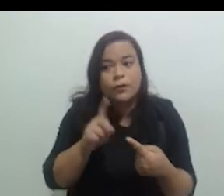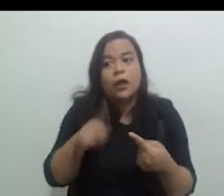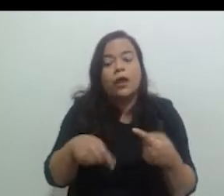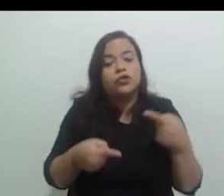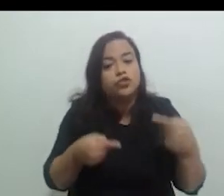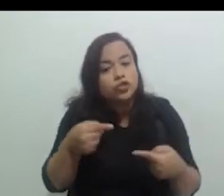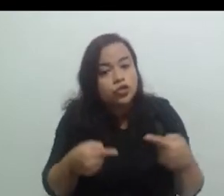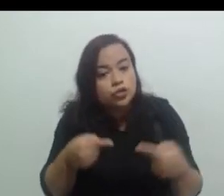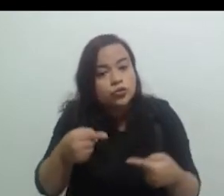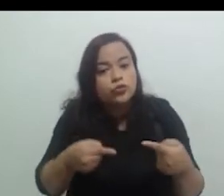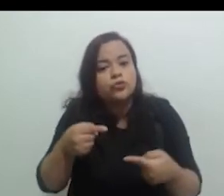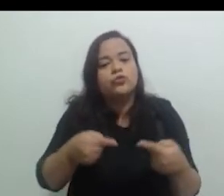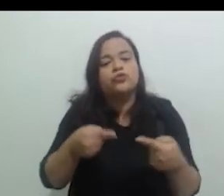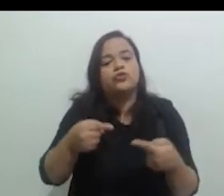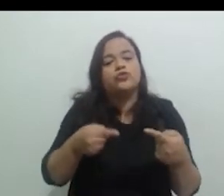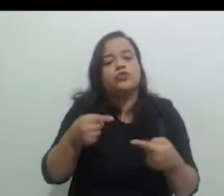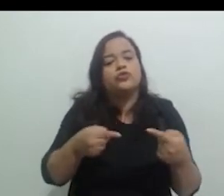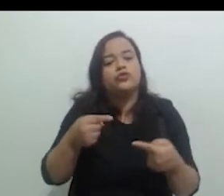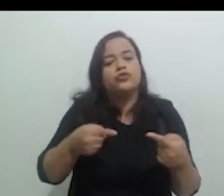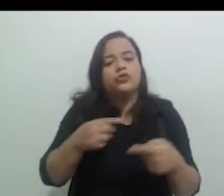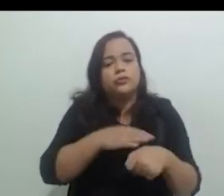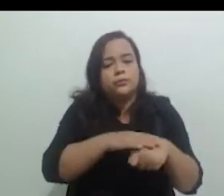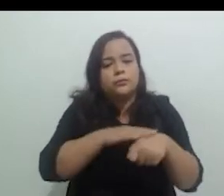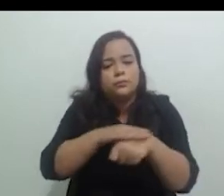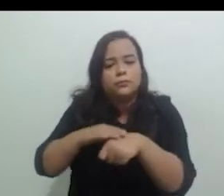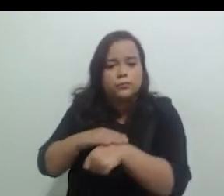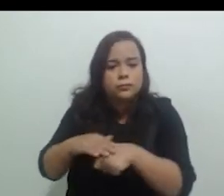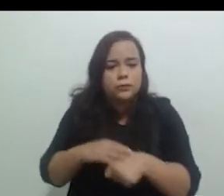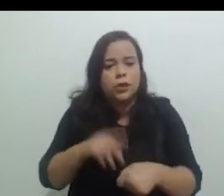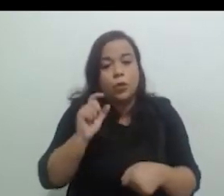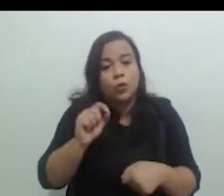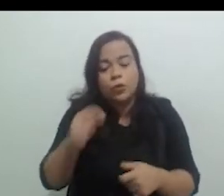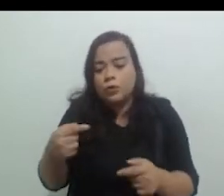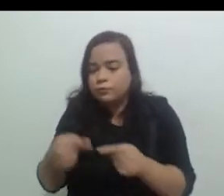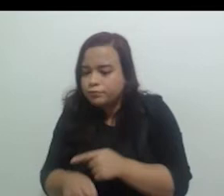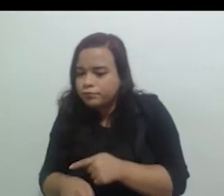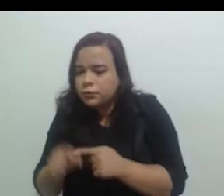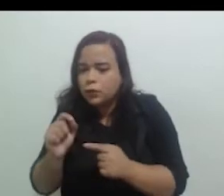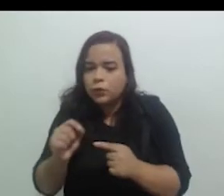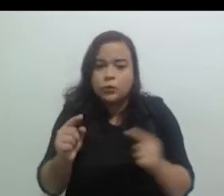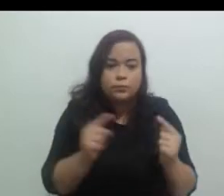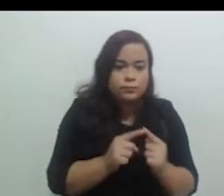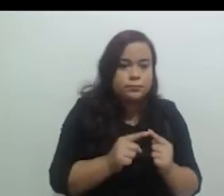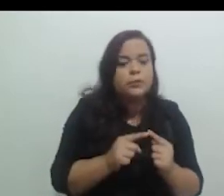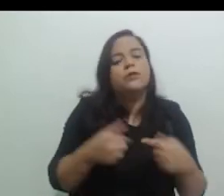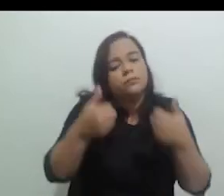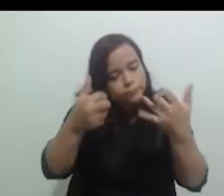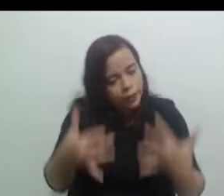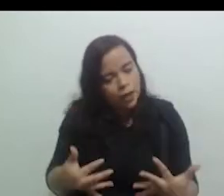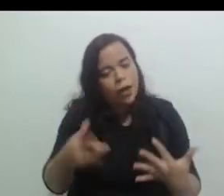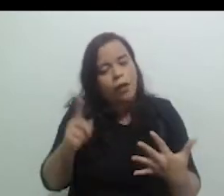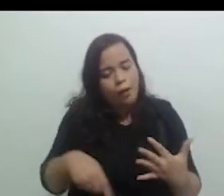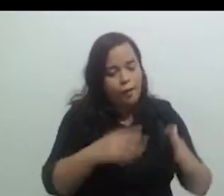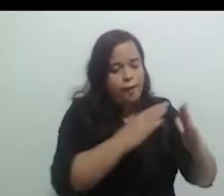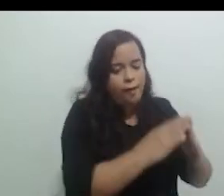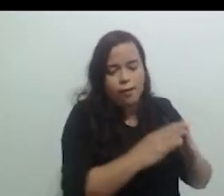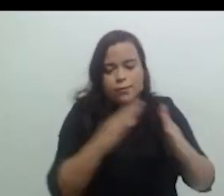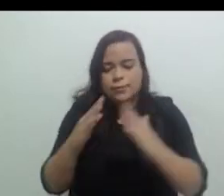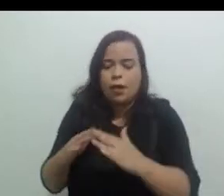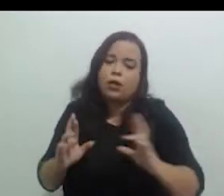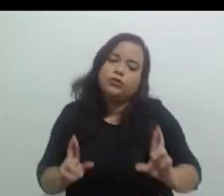o que não se presta, e que trata-se de imóveis diferentes, requeiro que julgue